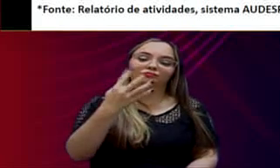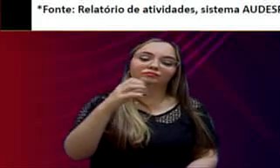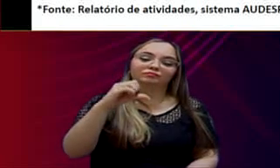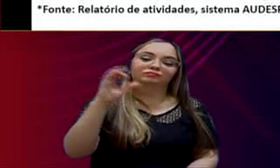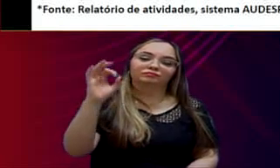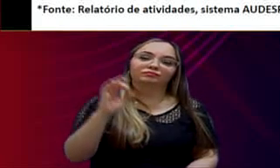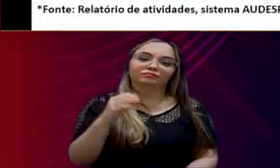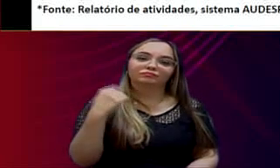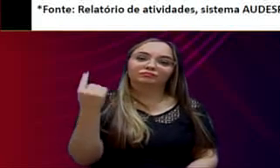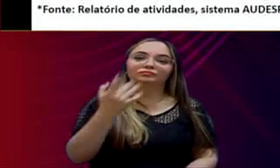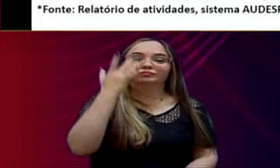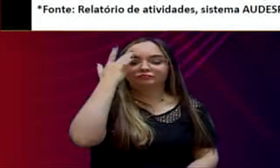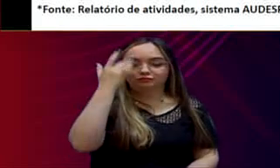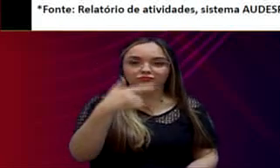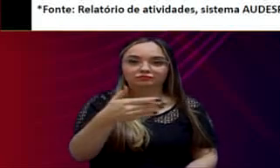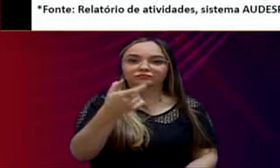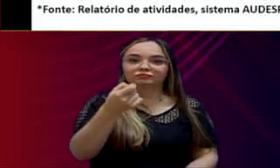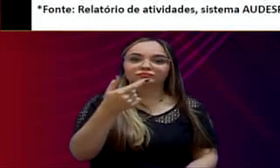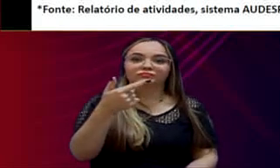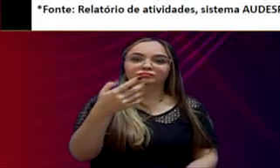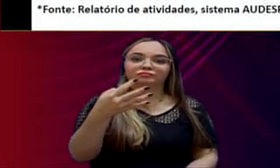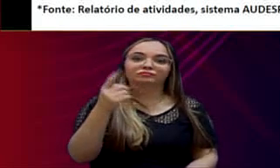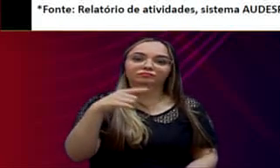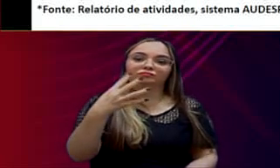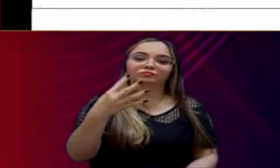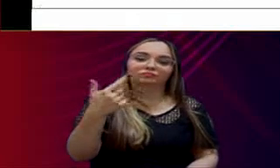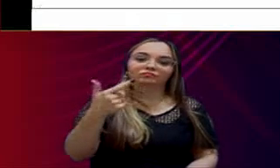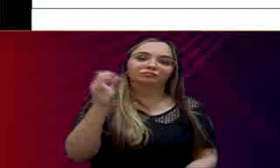o índice para 2024 42%